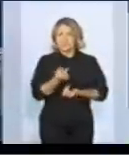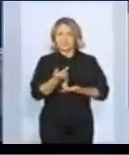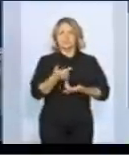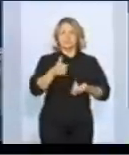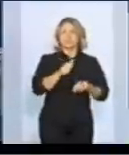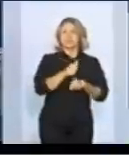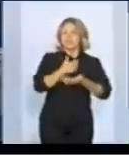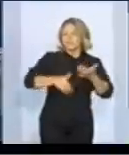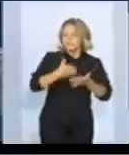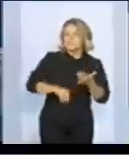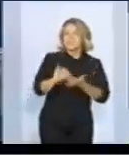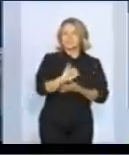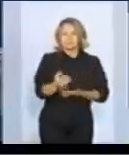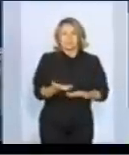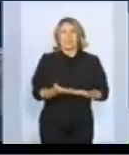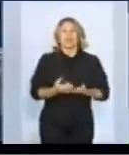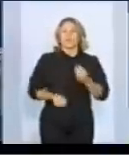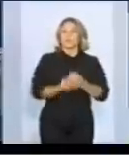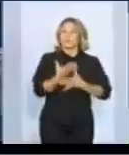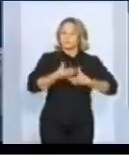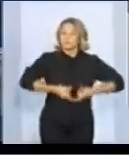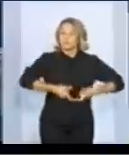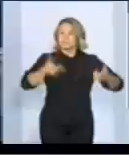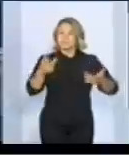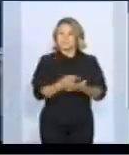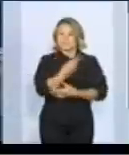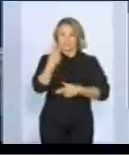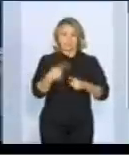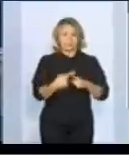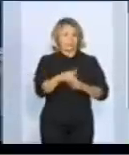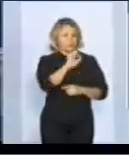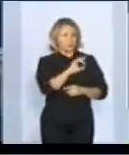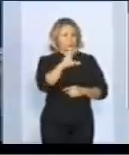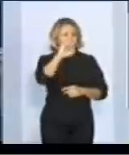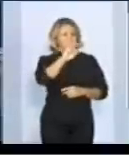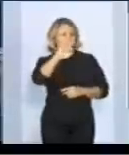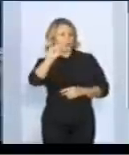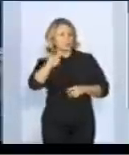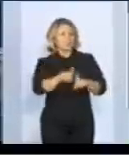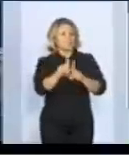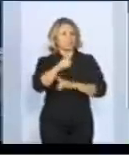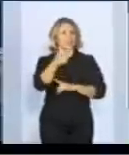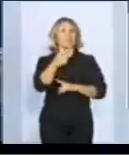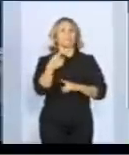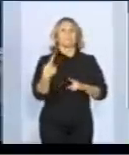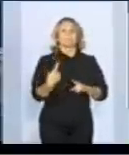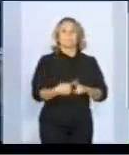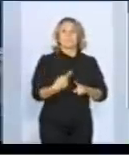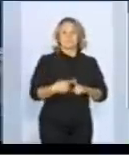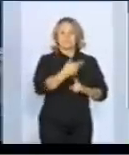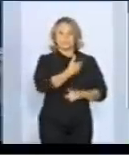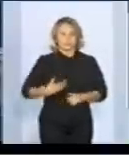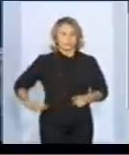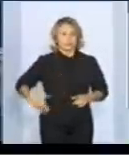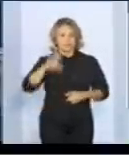diante. Então, o crescimento se deu muitas vezes, não por cotas, mas muitas vezes por quê? Porque os governos